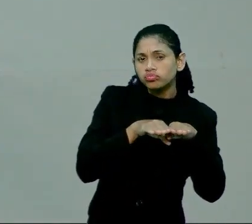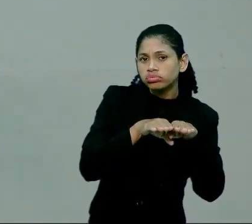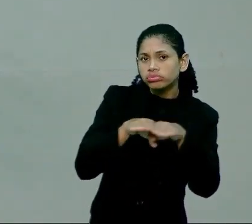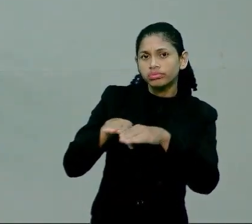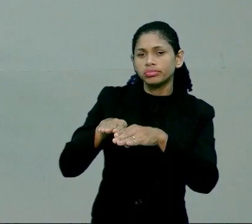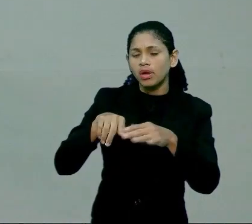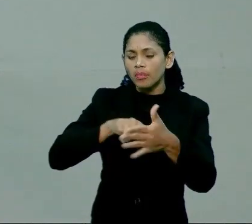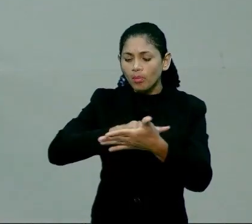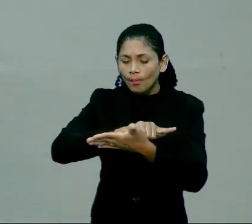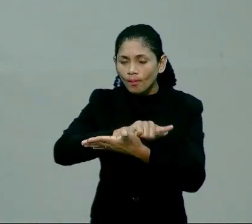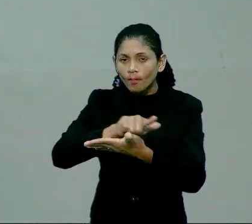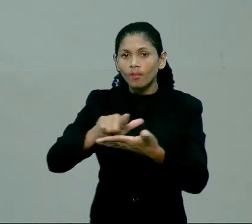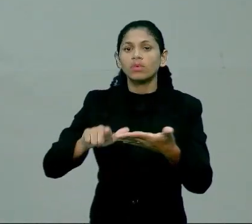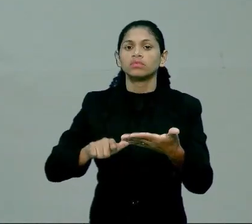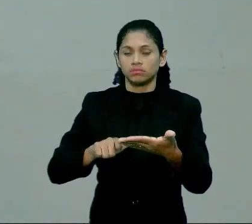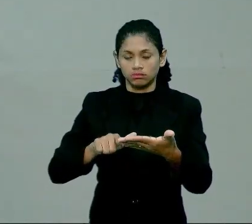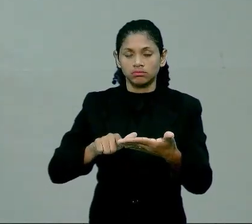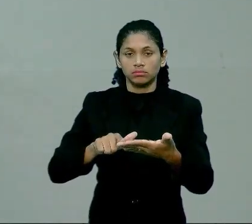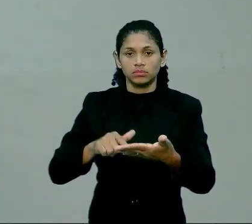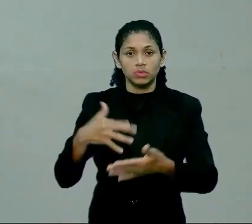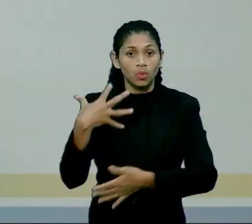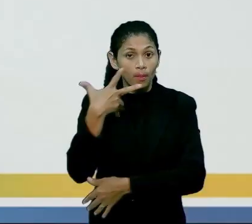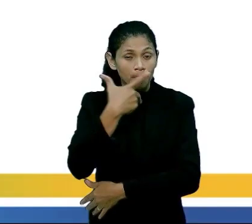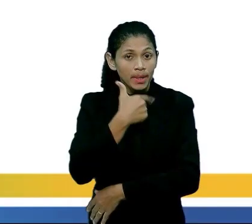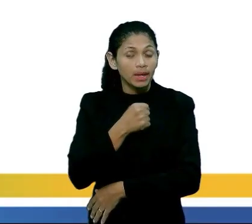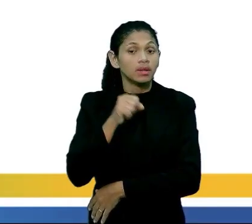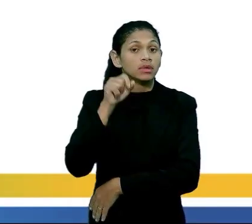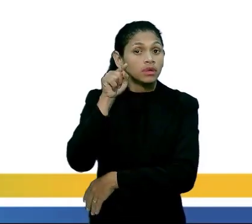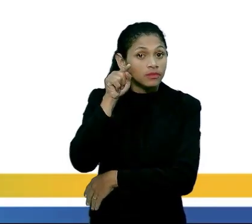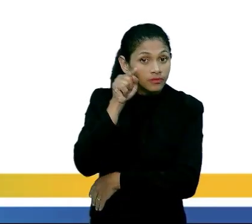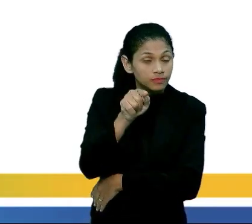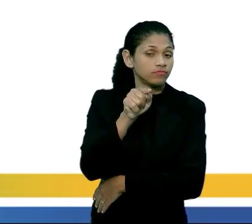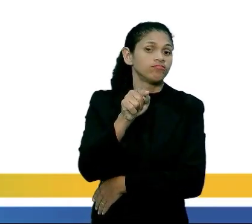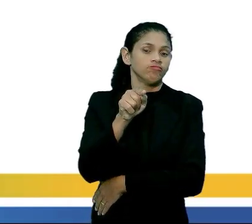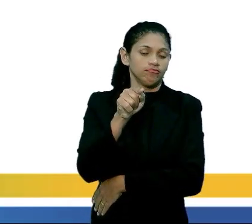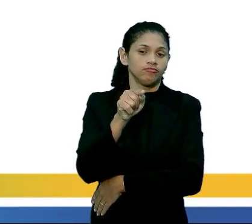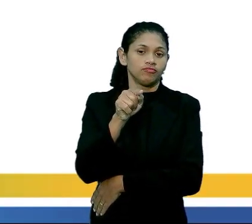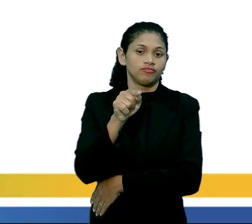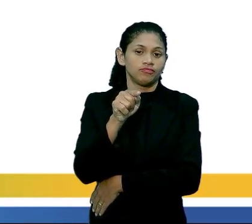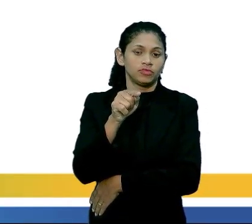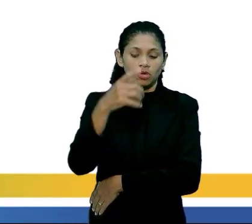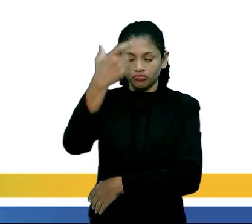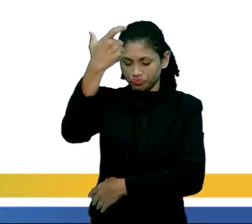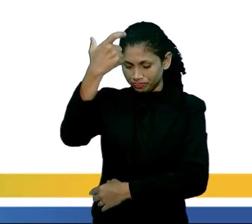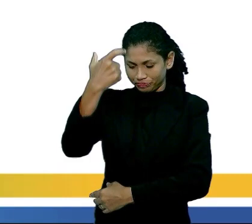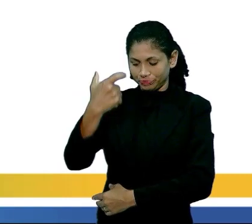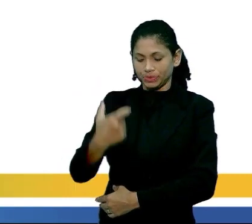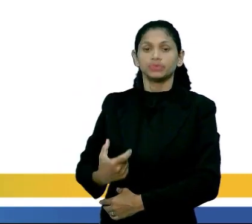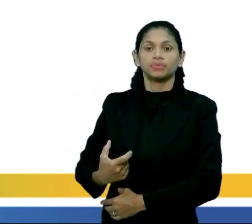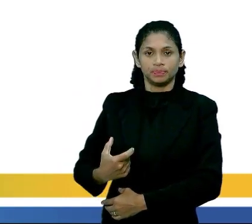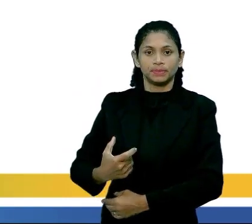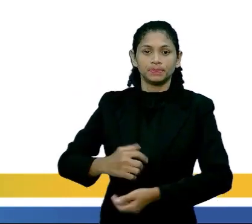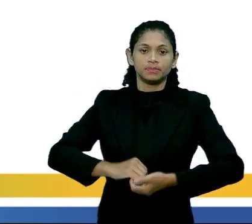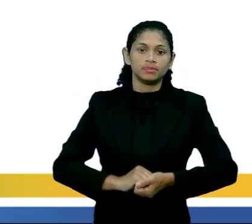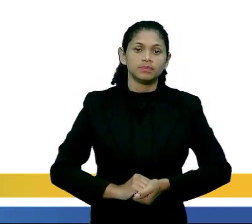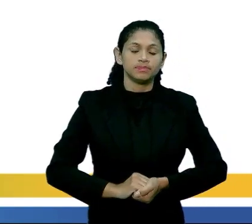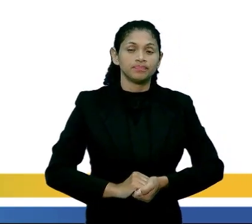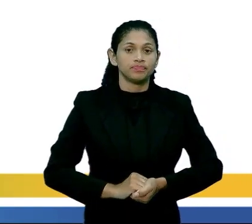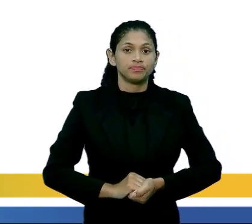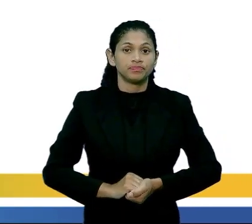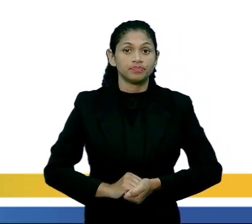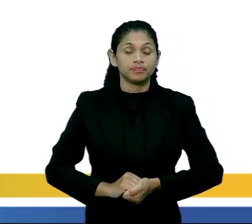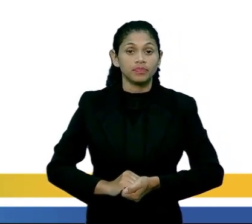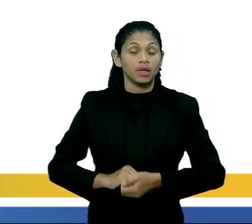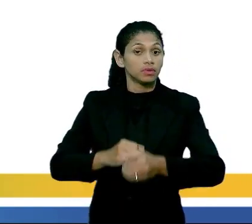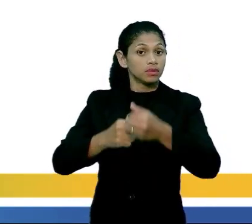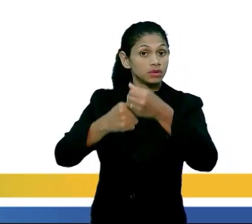ser você. Então, seja você. E aí, esse é o direcionamento de Carlotti. Já nesse aspecto da contemporaneidade, a gente vai